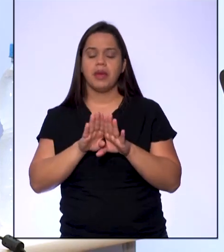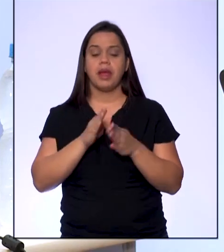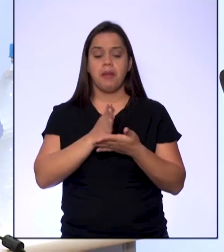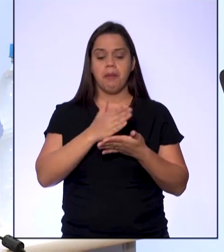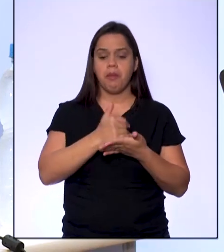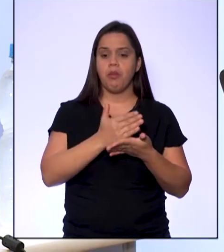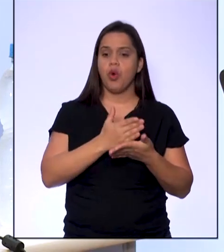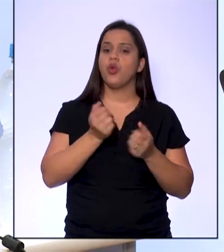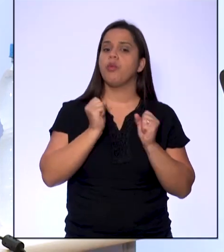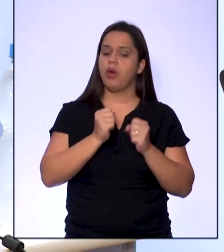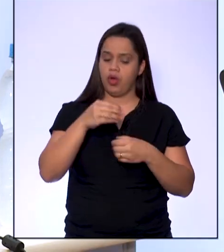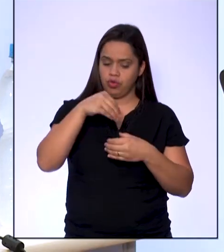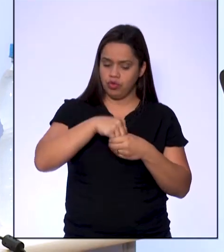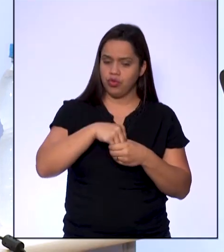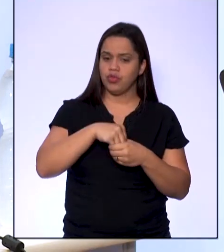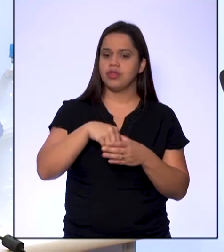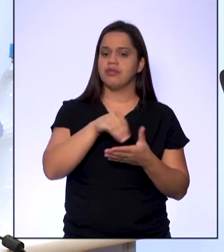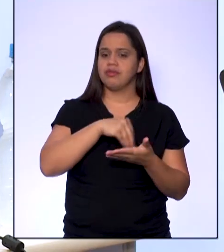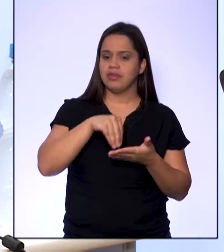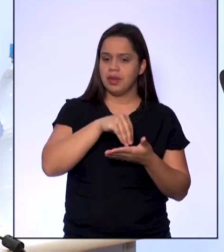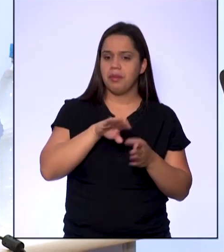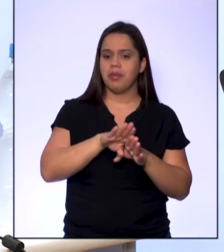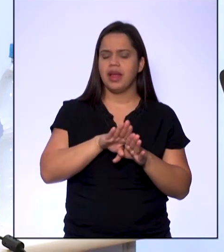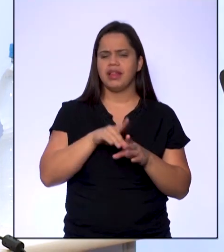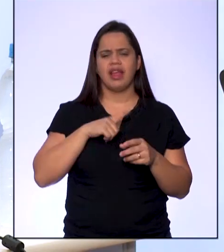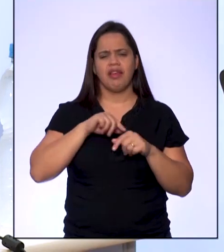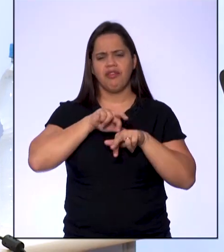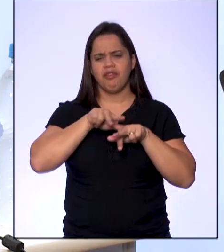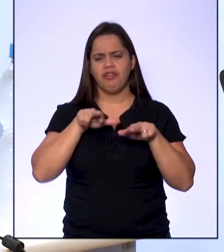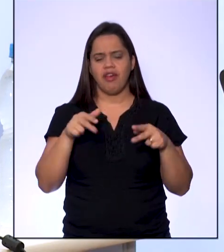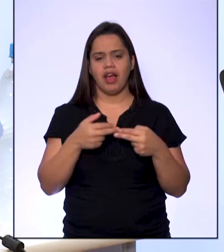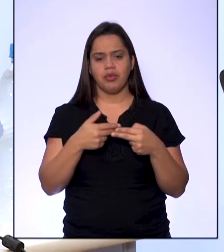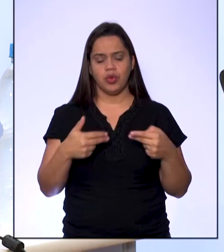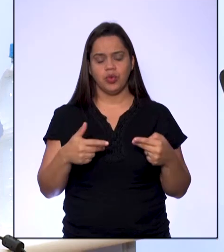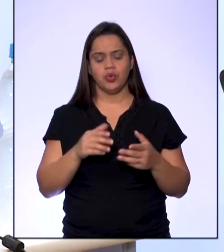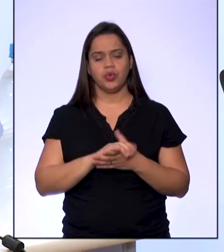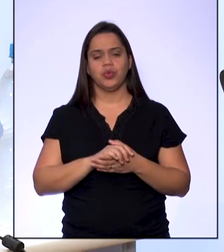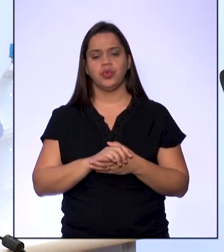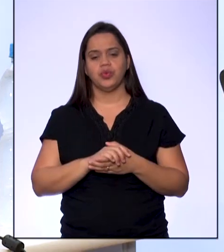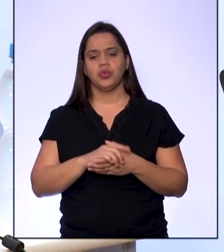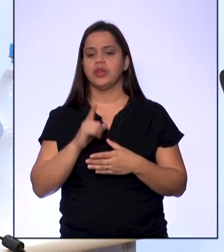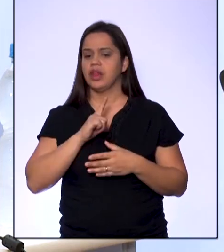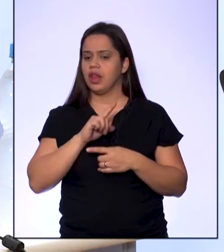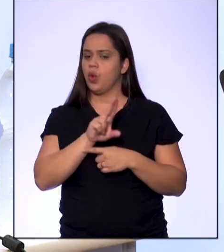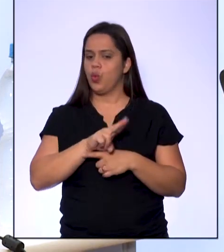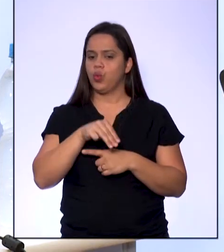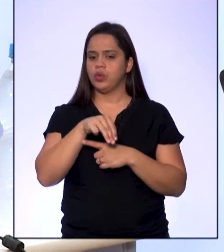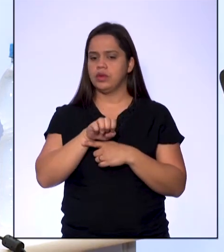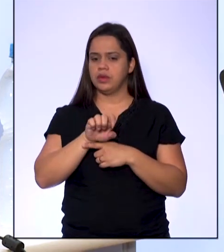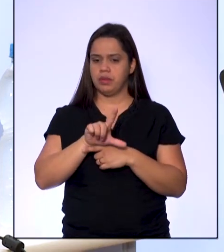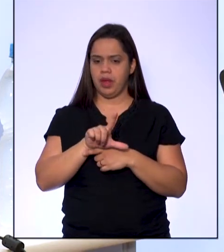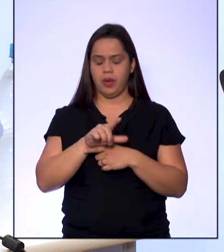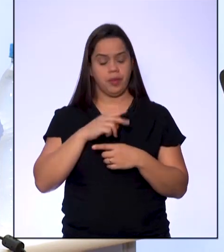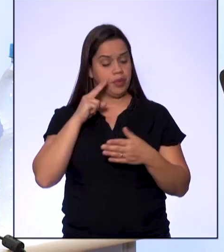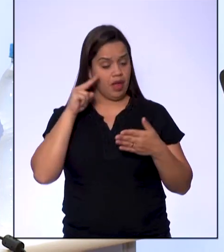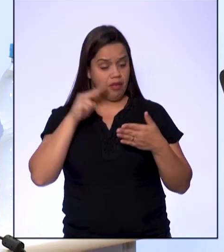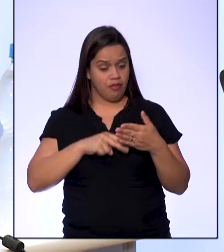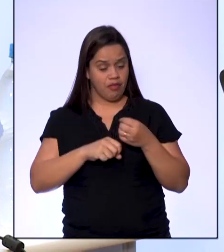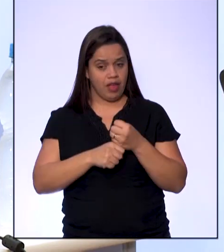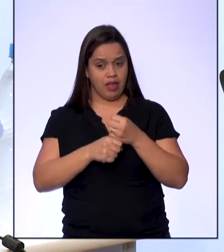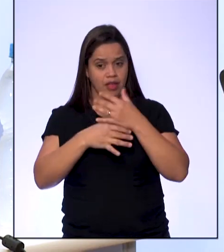de mel. Então, tem vários produtos. Olha que interessante que o... Shampoo. O Kerlon,